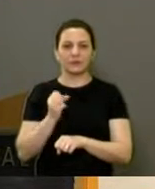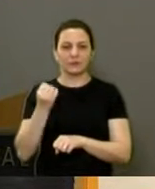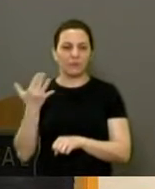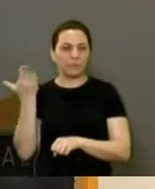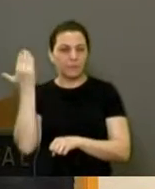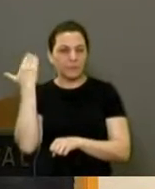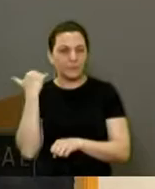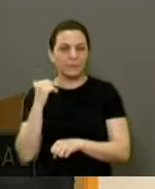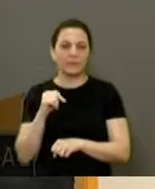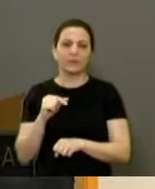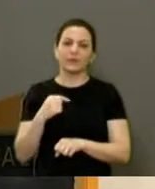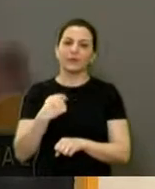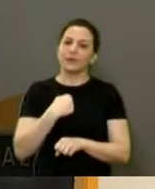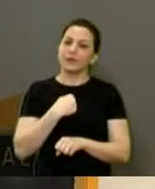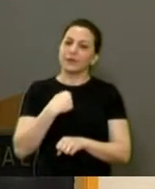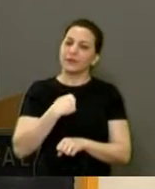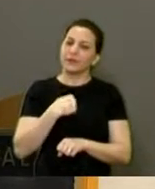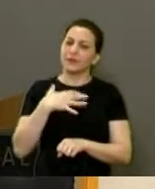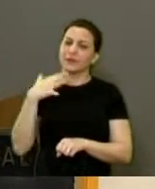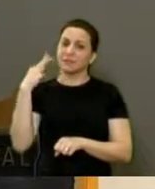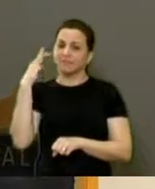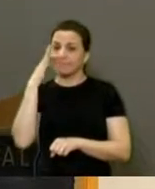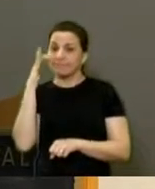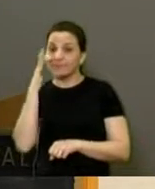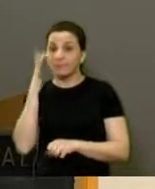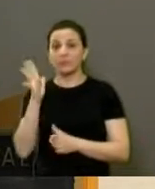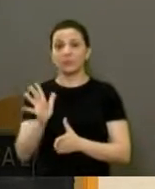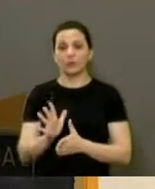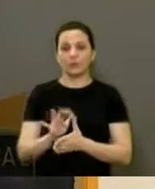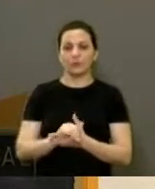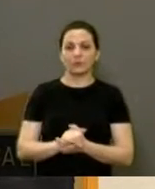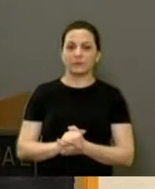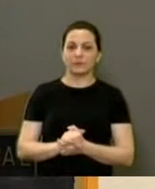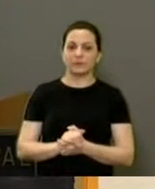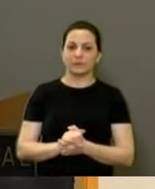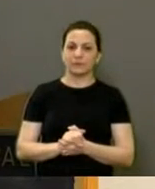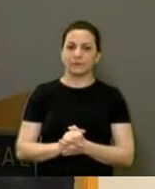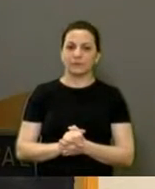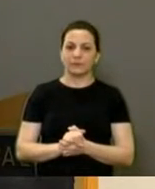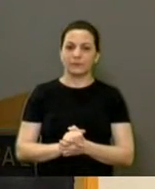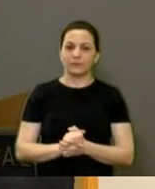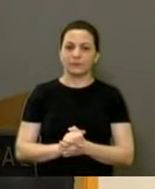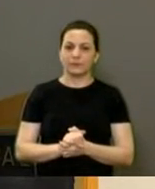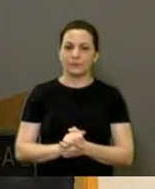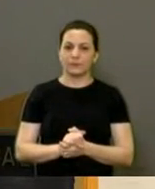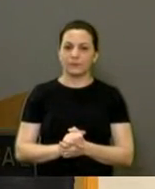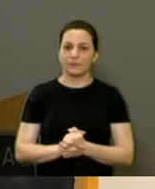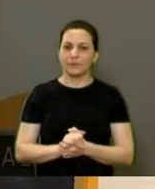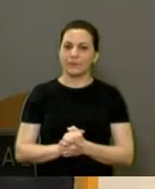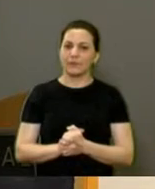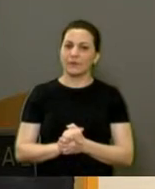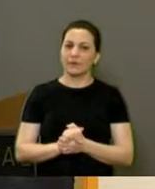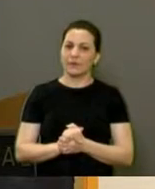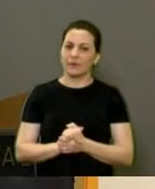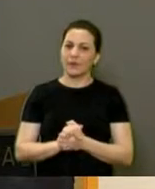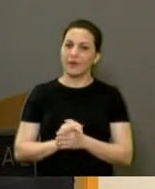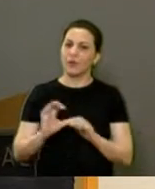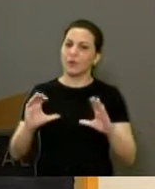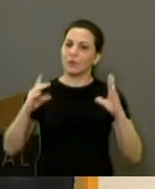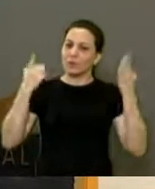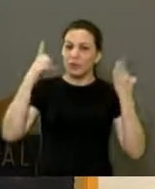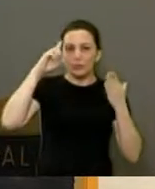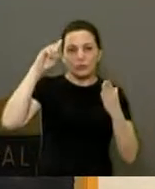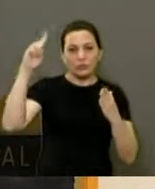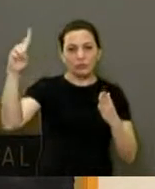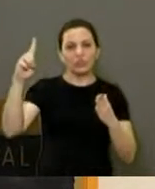que me causou muita surpresa, tá? Da comemoração dos dias dos pais.